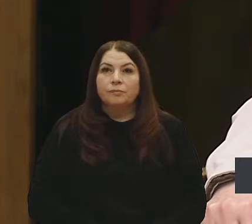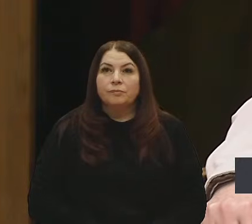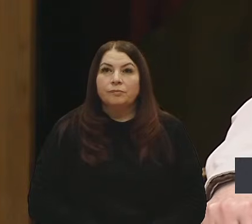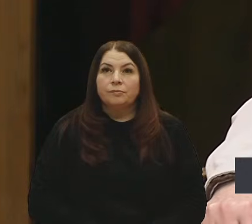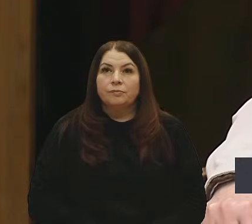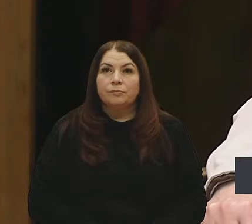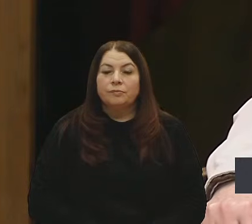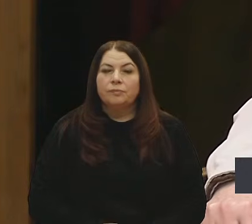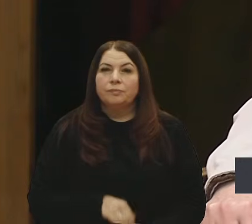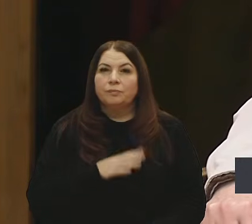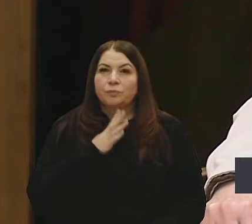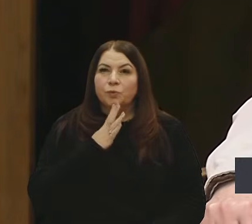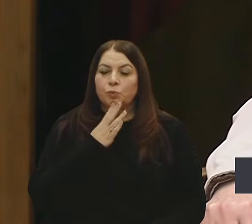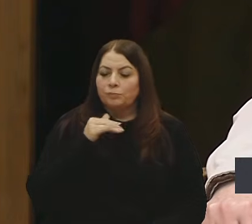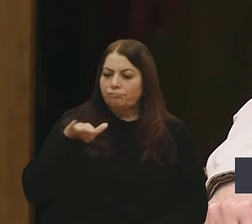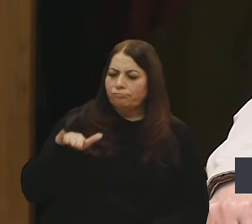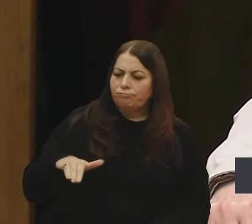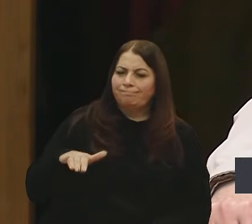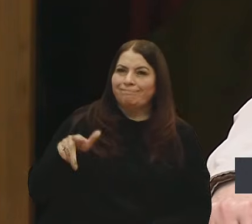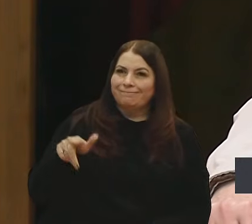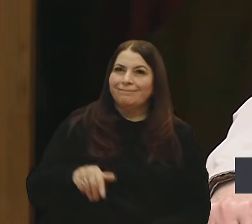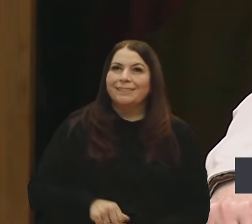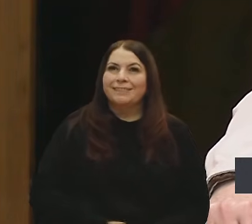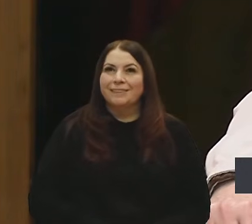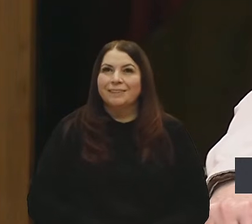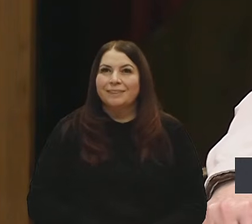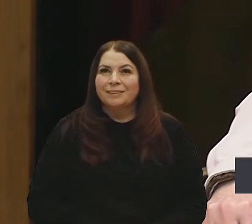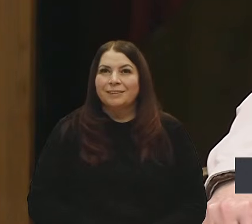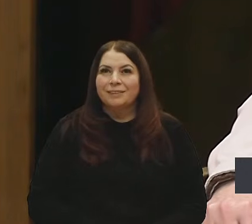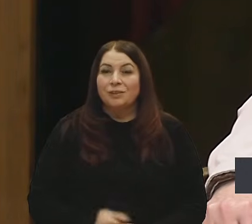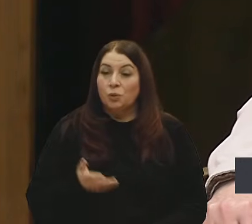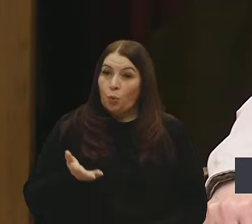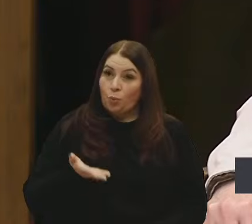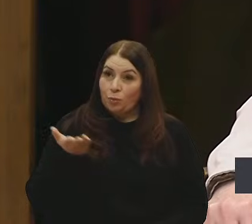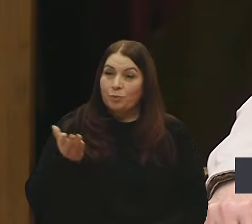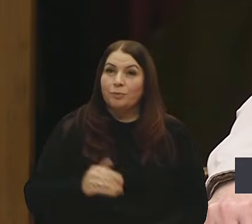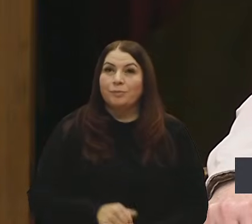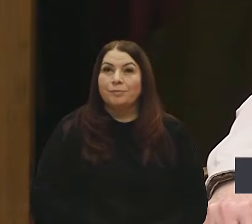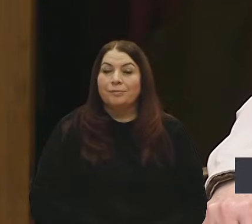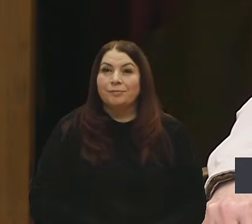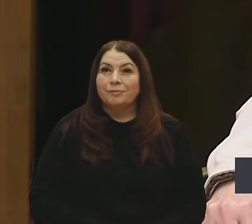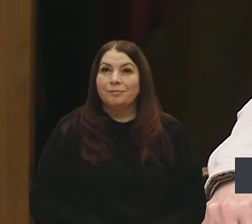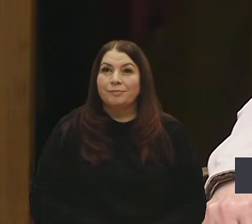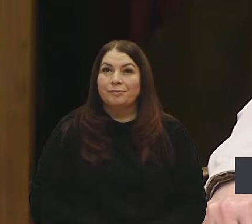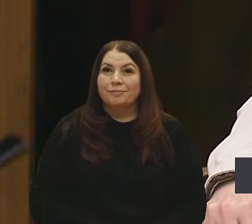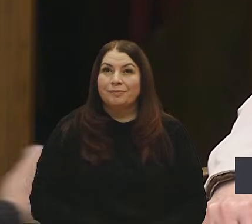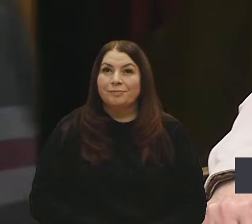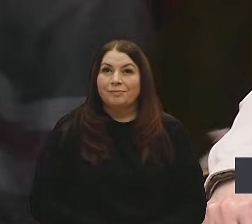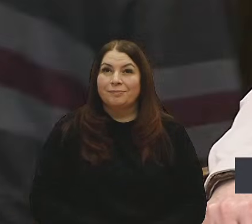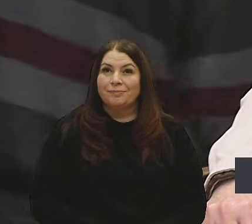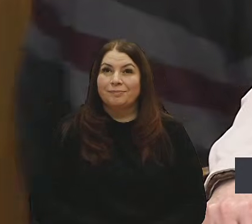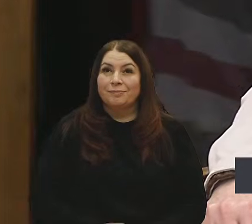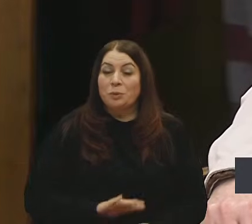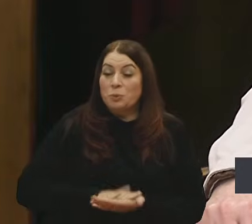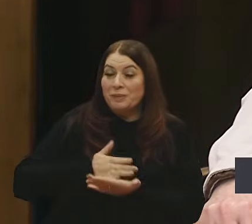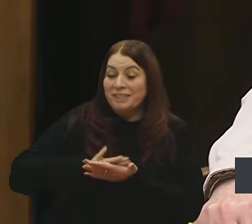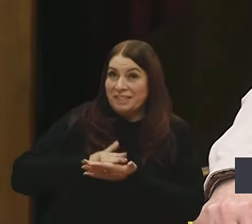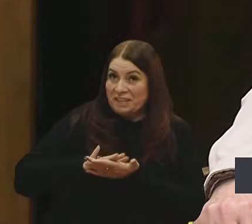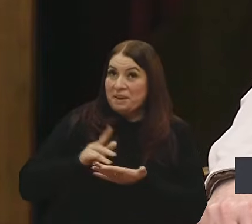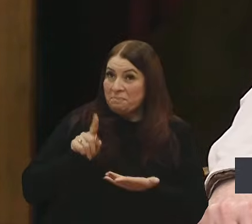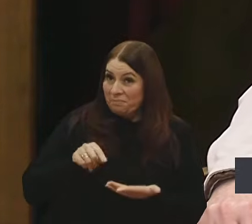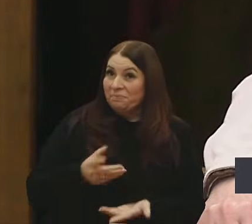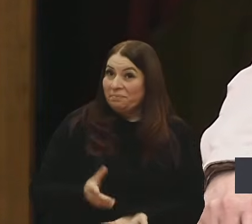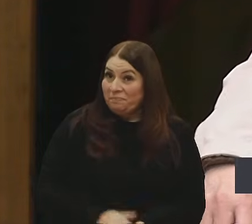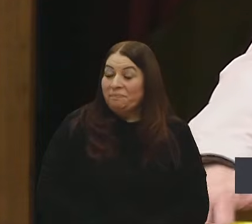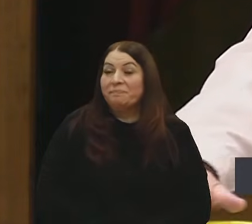conheci ele, era um gurizinho. Aí hoje, muito chama de gafieira, né, Lucas?